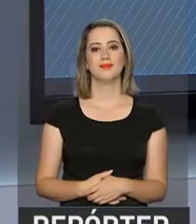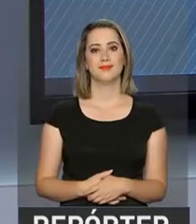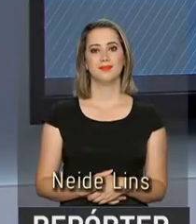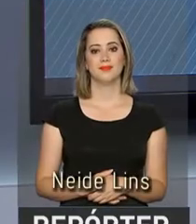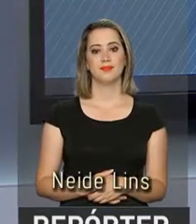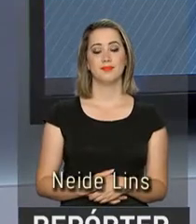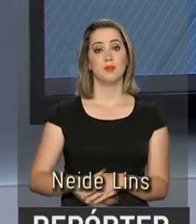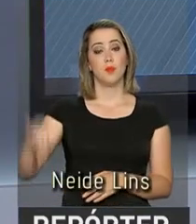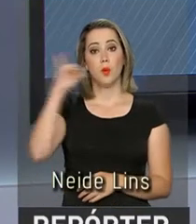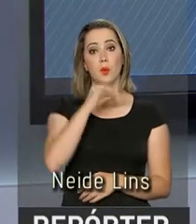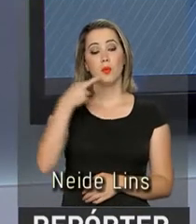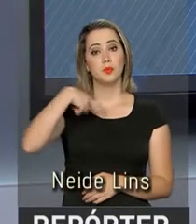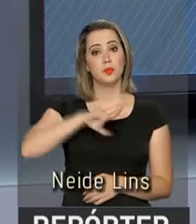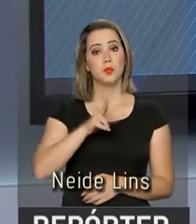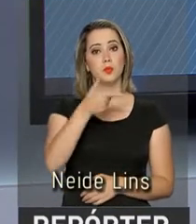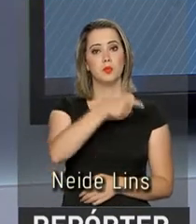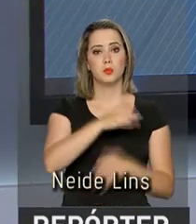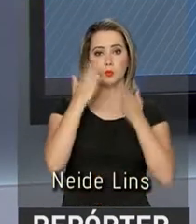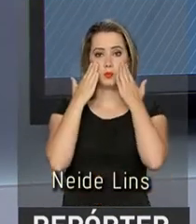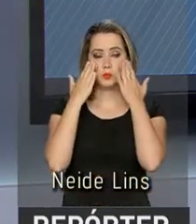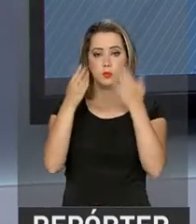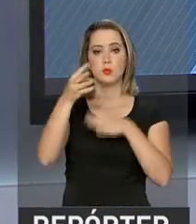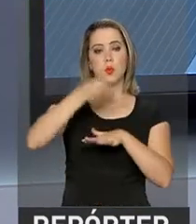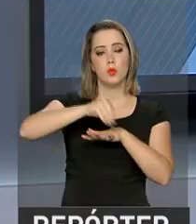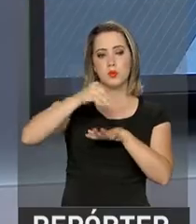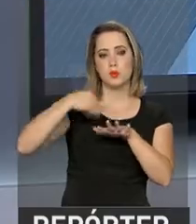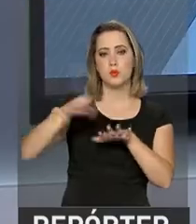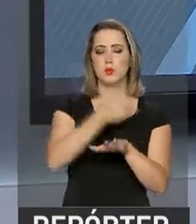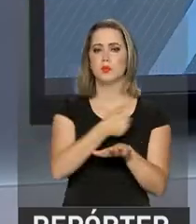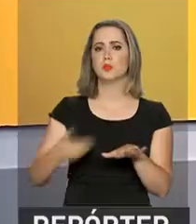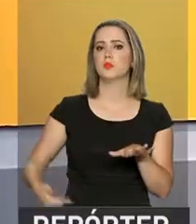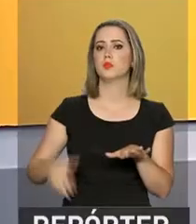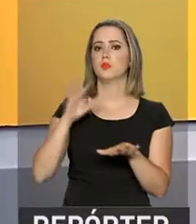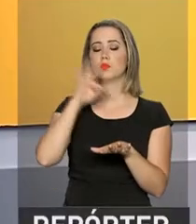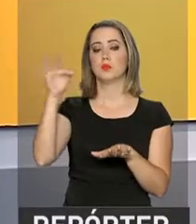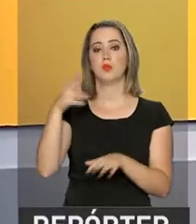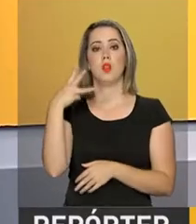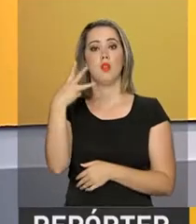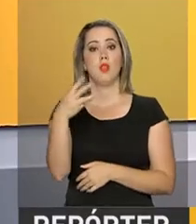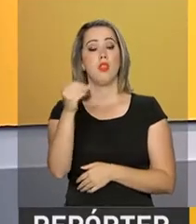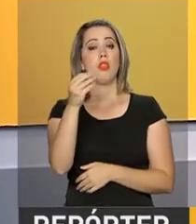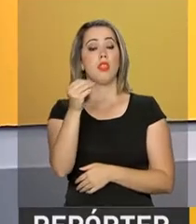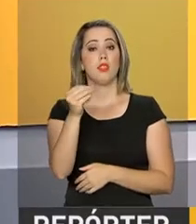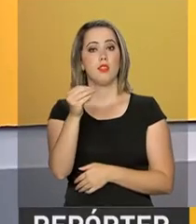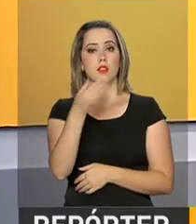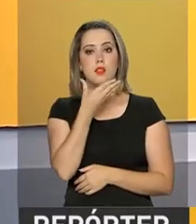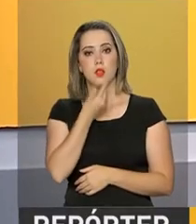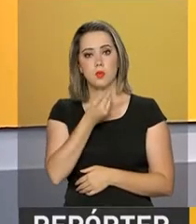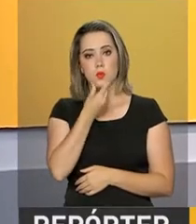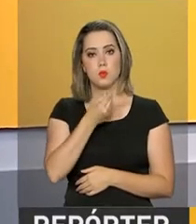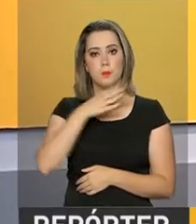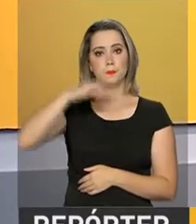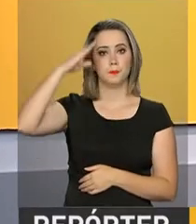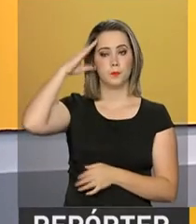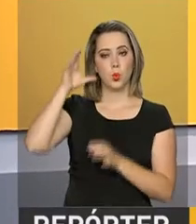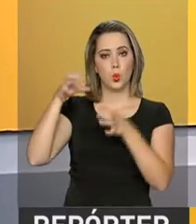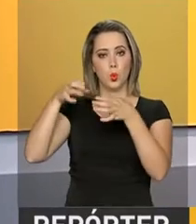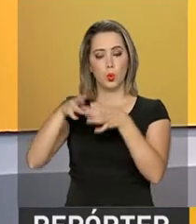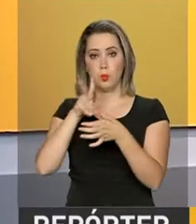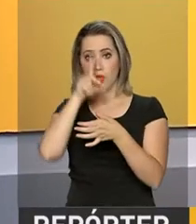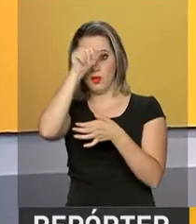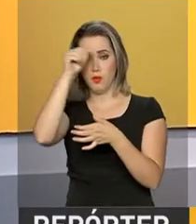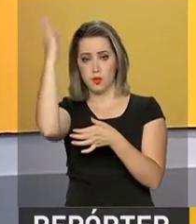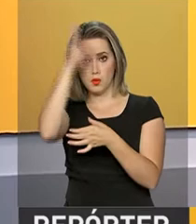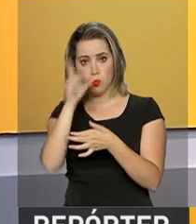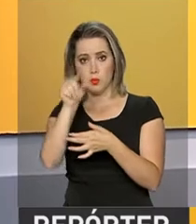Olá, o repórter NBR está de volta com as notícias do governo federal. 300 homens da Força Nacional que vão ajudar no